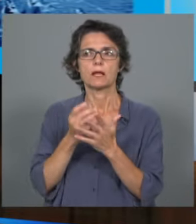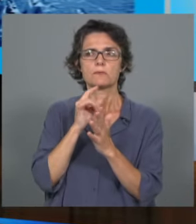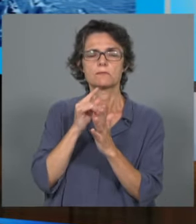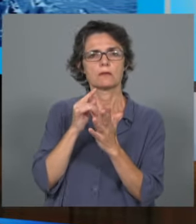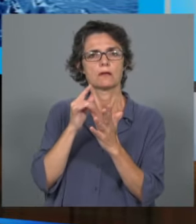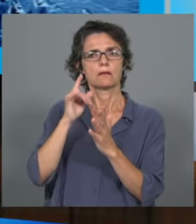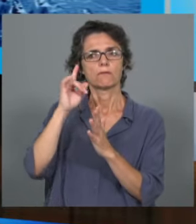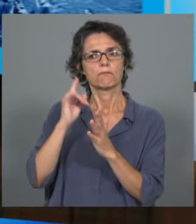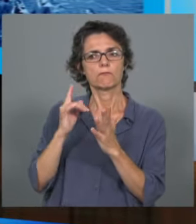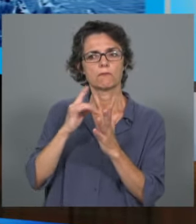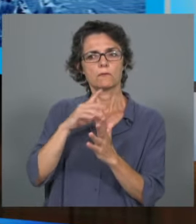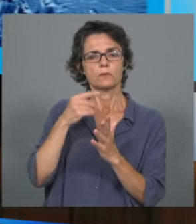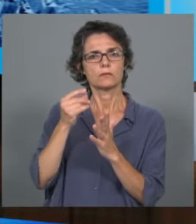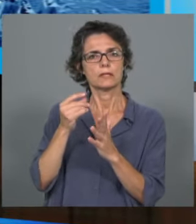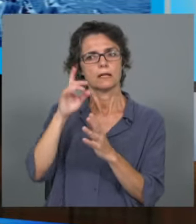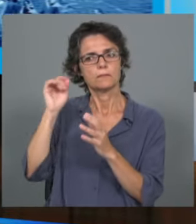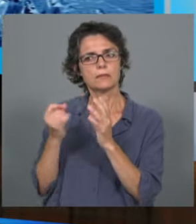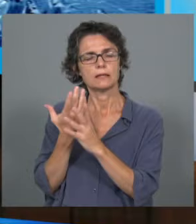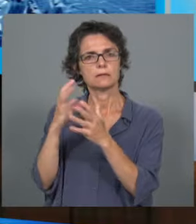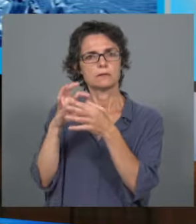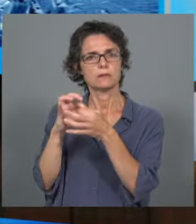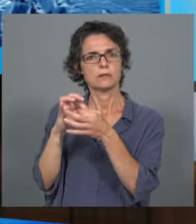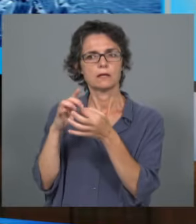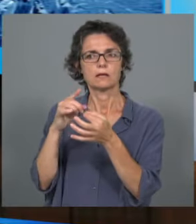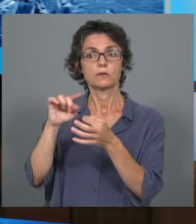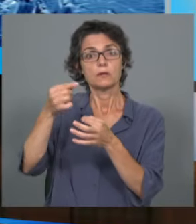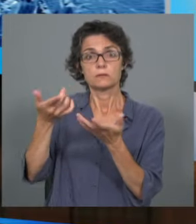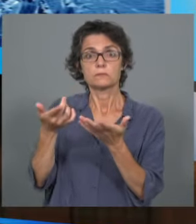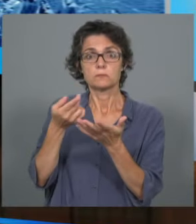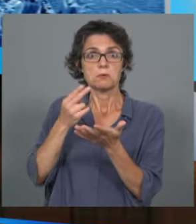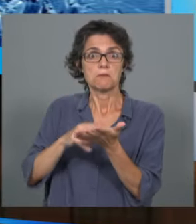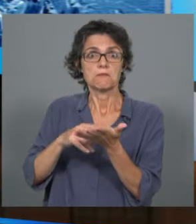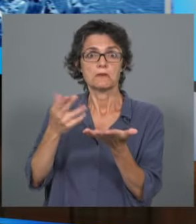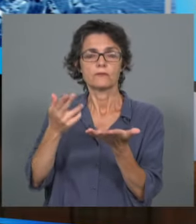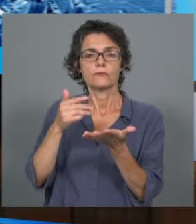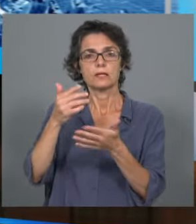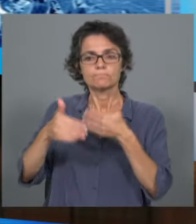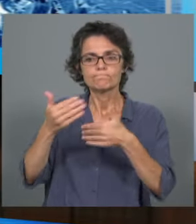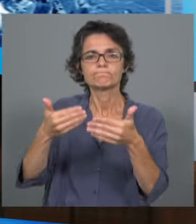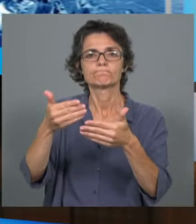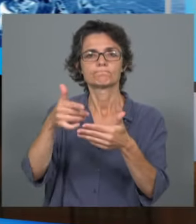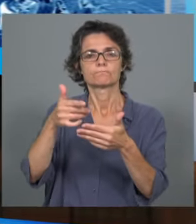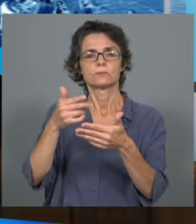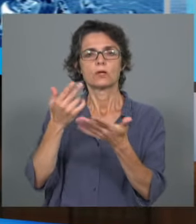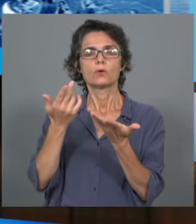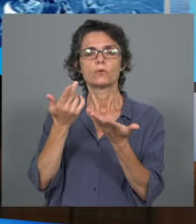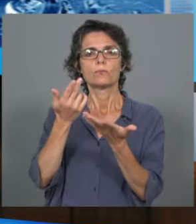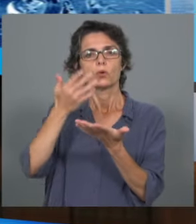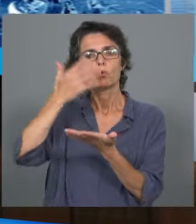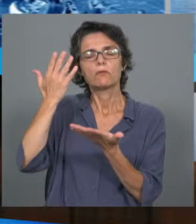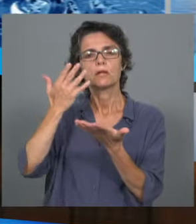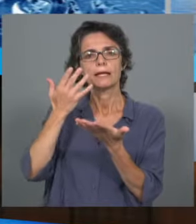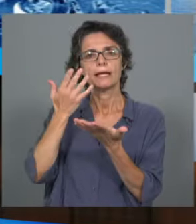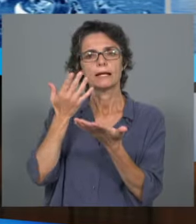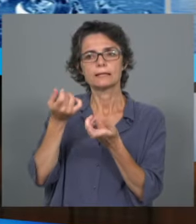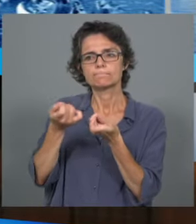depois por ganhar um dinamismo próprio e por se assumir como, não só como um dia também vivido ecumenicamente, mas por se